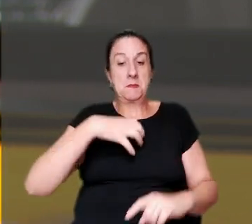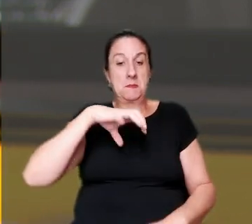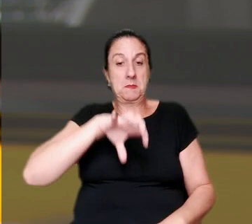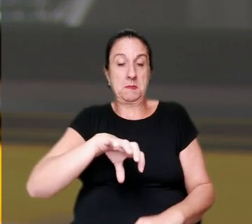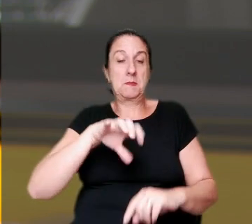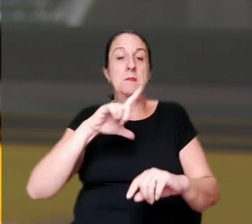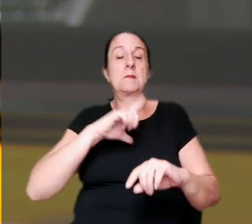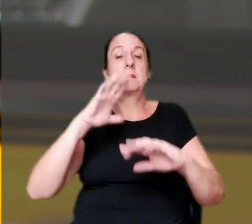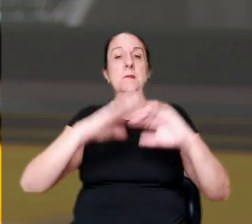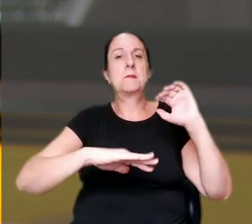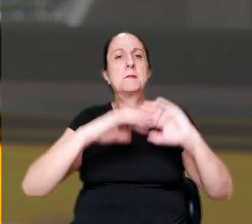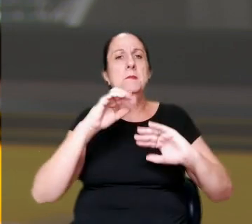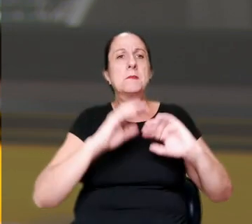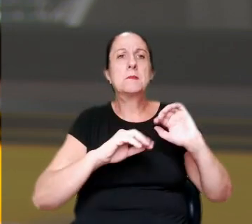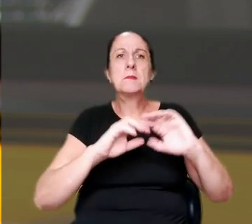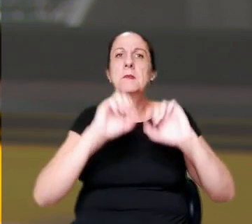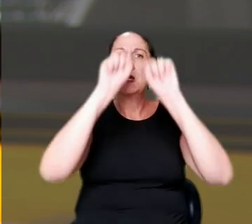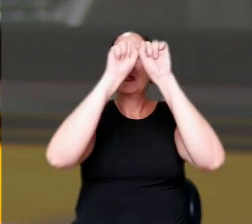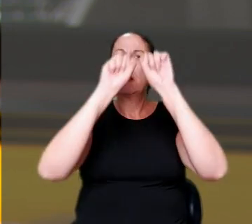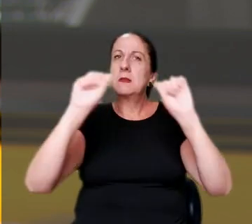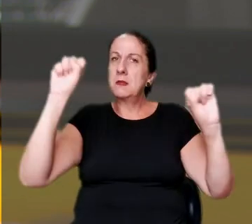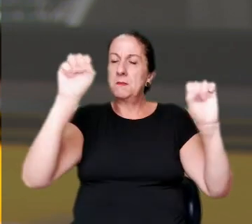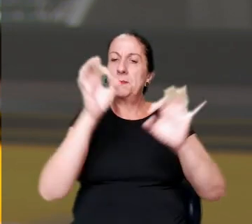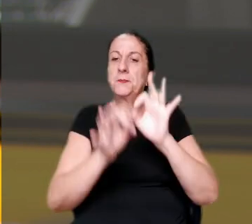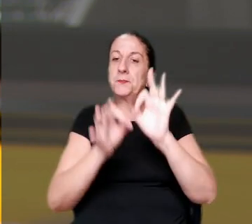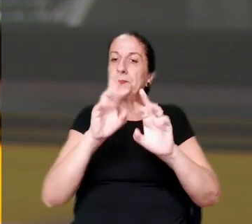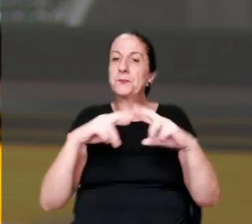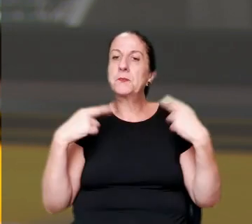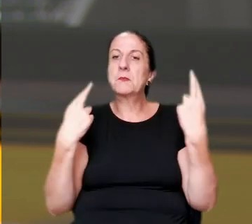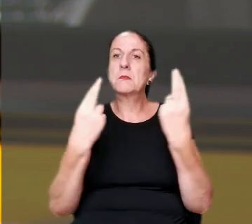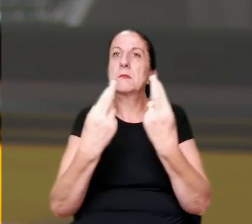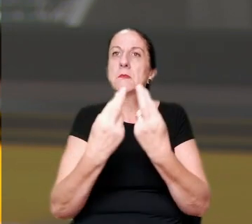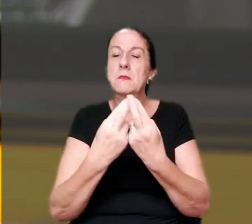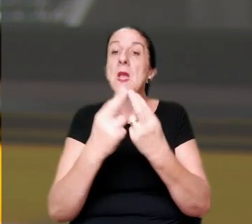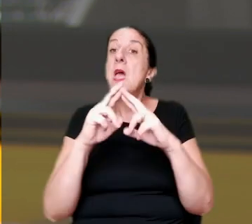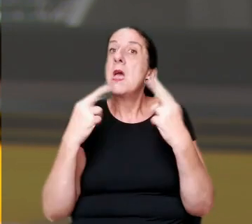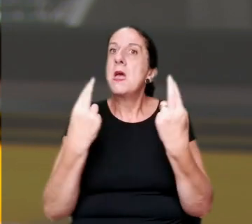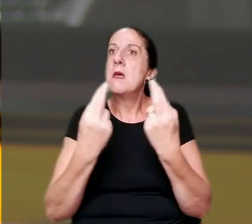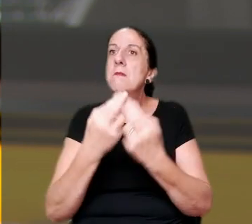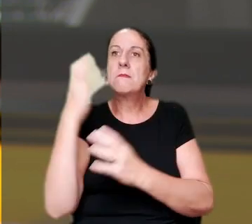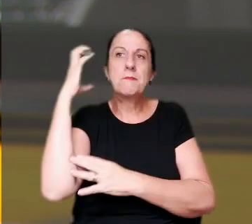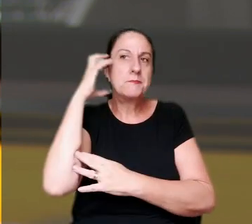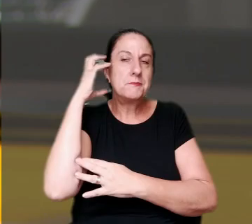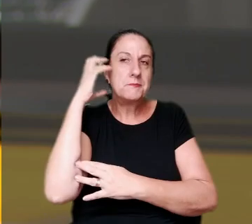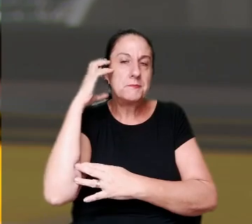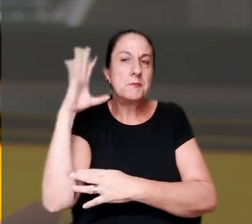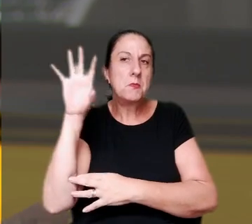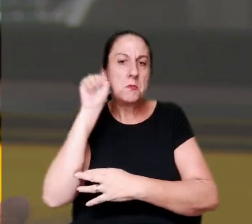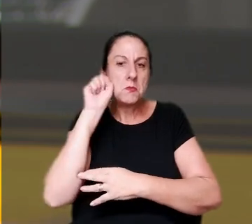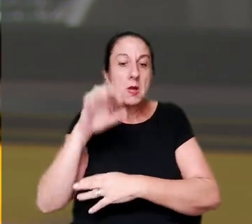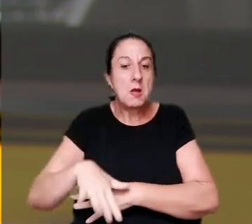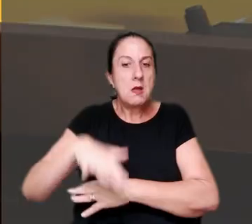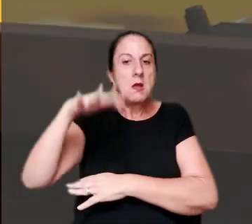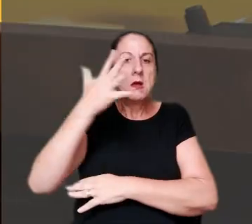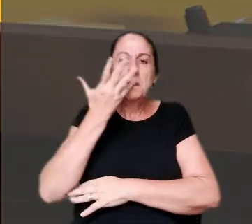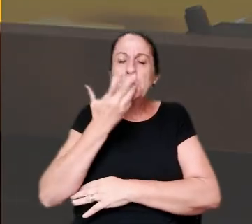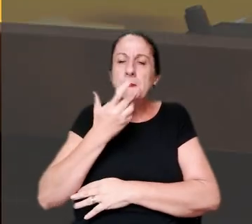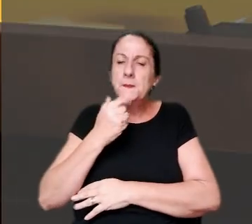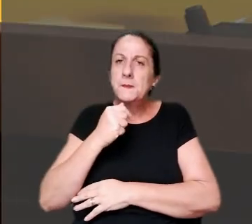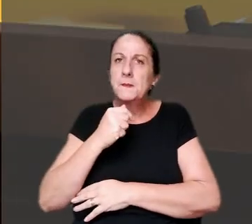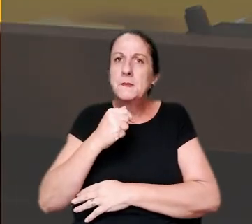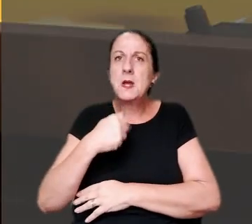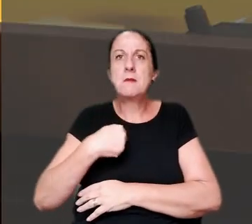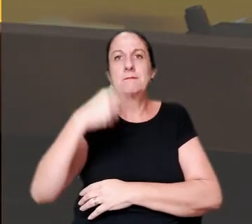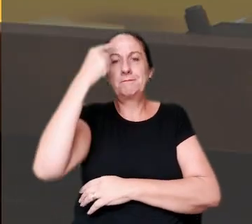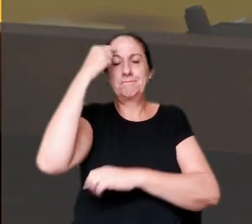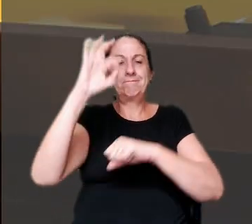Mas em Salvador havia uma prática de o tribunal do júri, quando se reunia, as sessões eram transmitidas pelo rádio. Desde